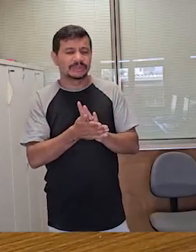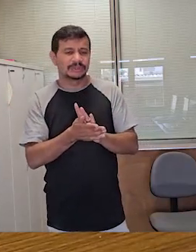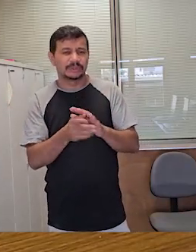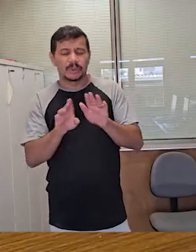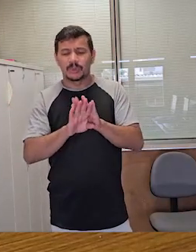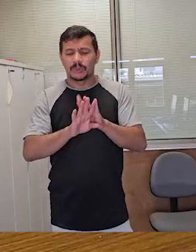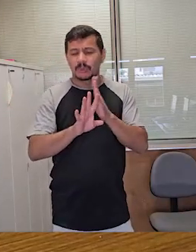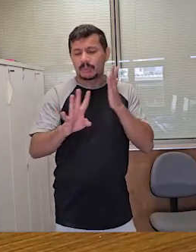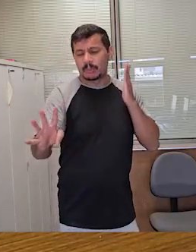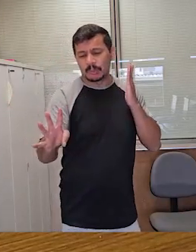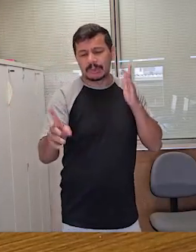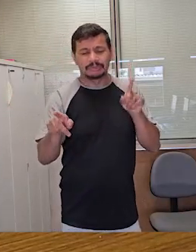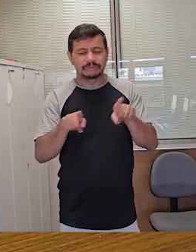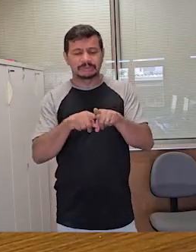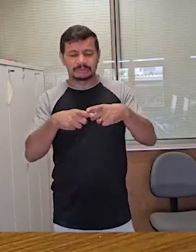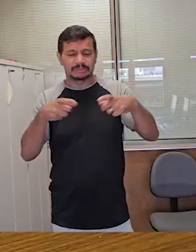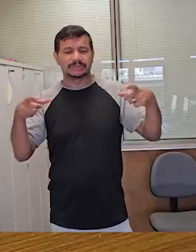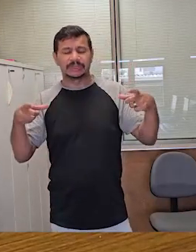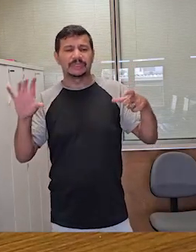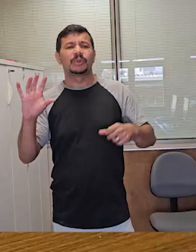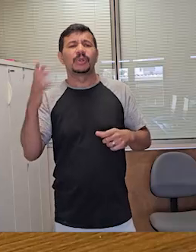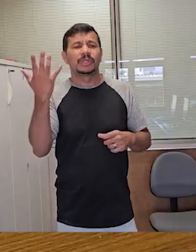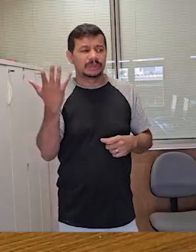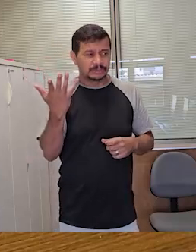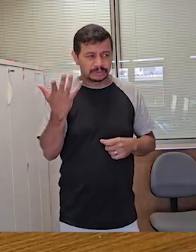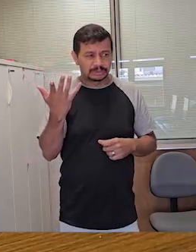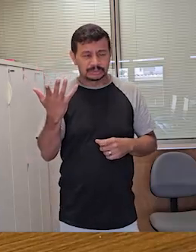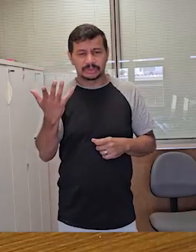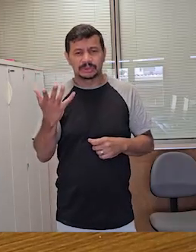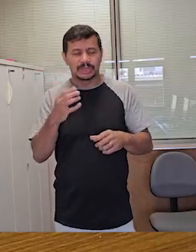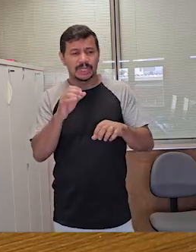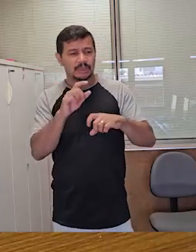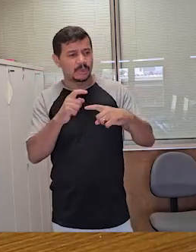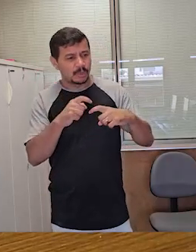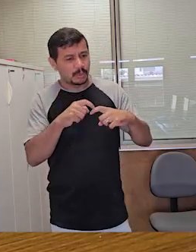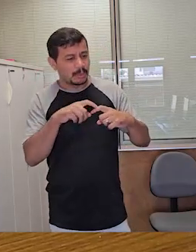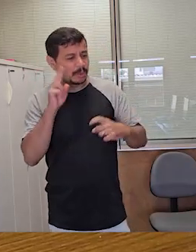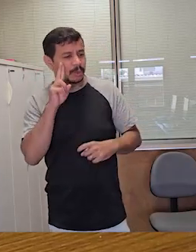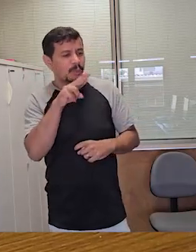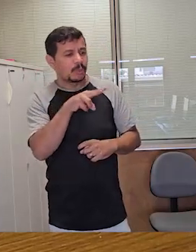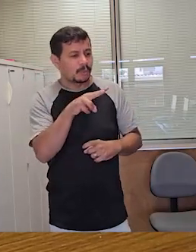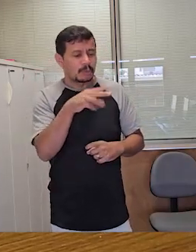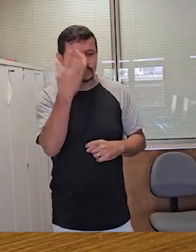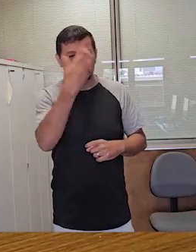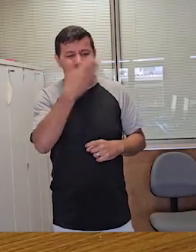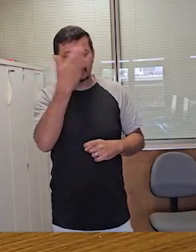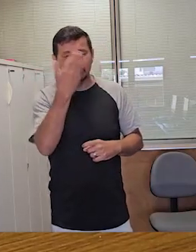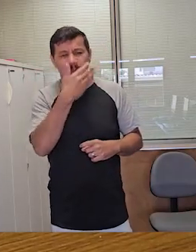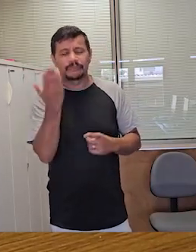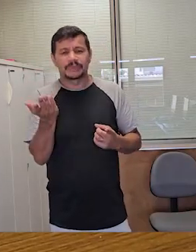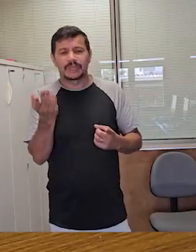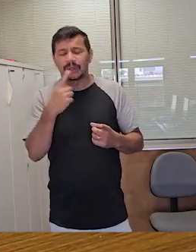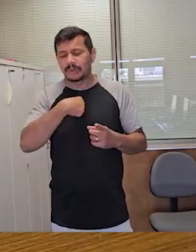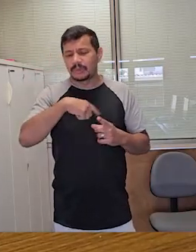não, tem uma fila enorme, e quando consegue, o médico, o perito, às vezes nem olha para a pessoa e